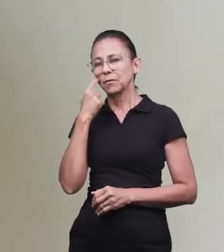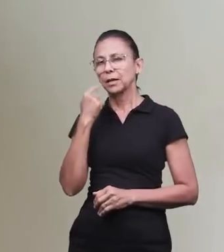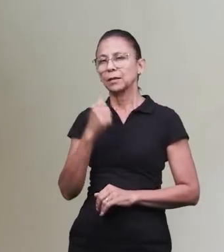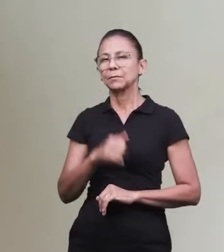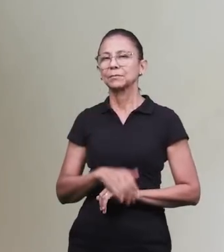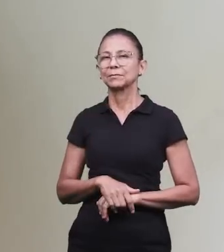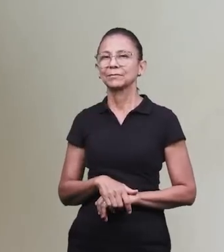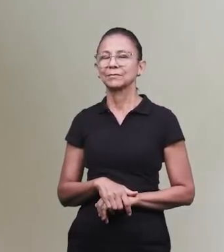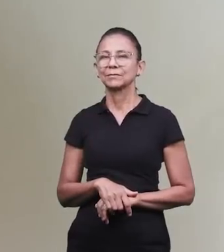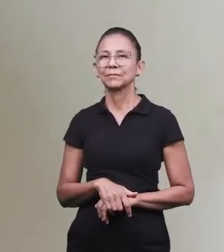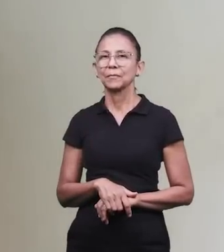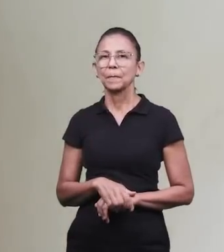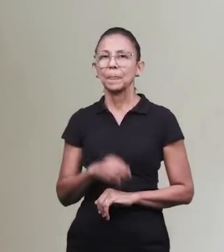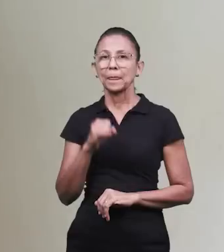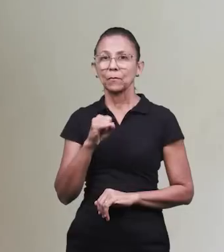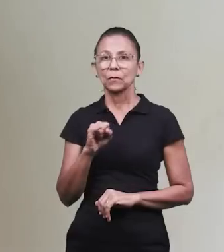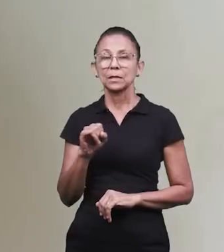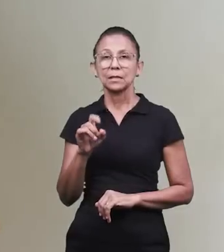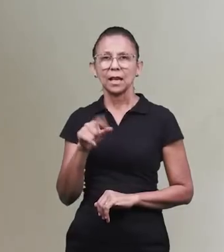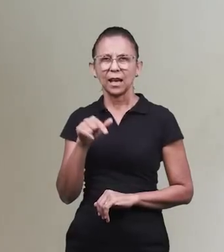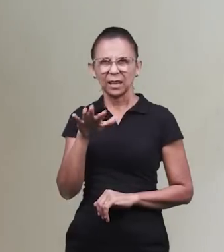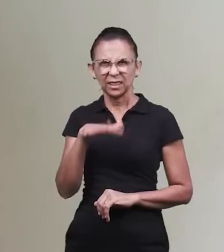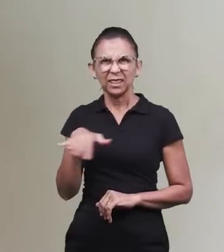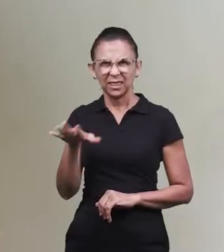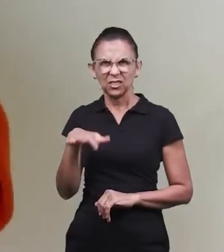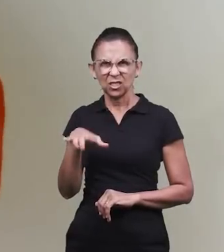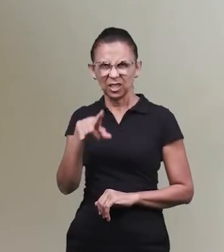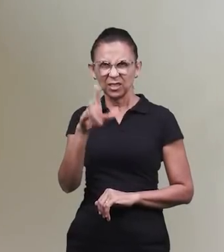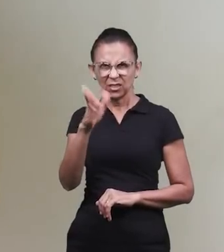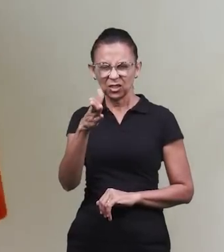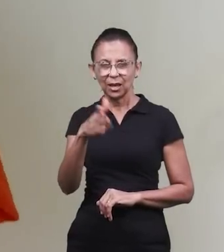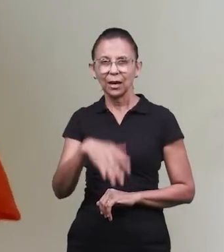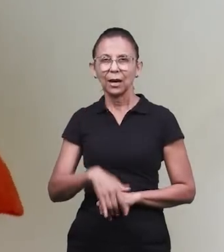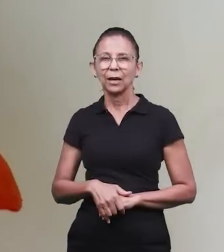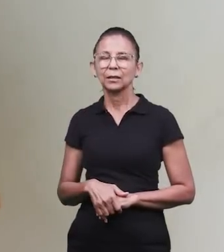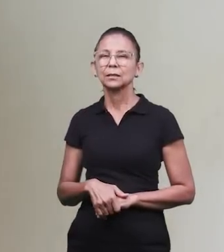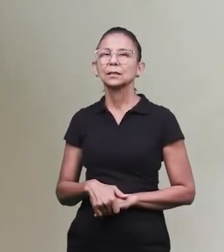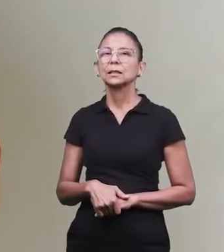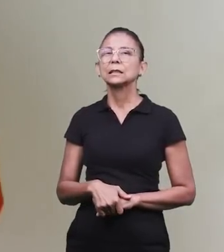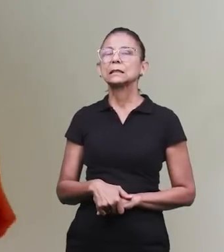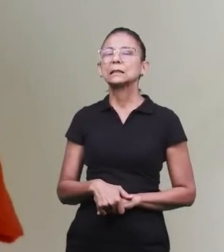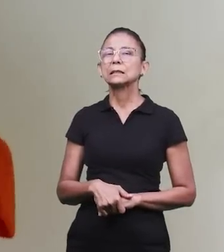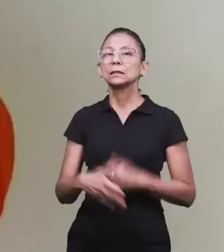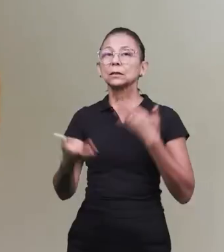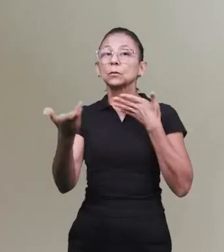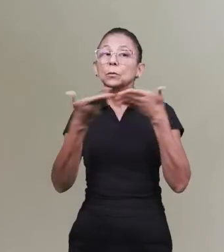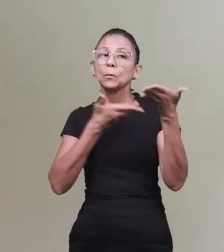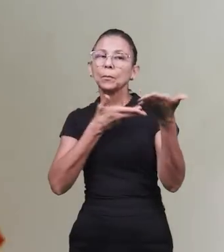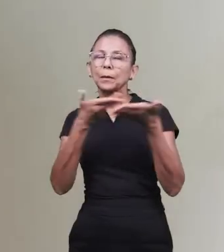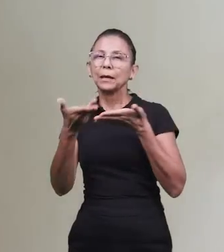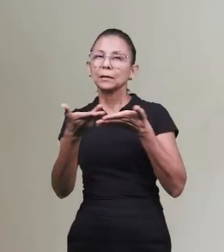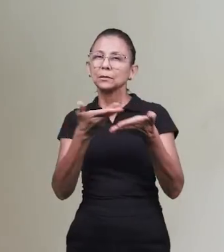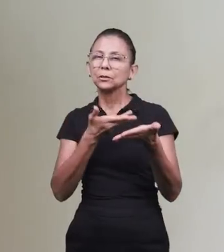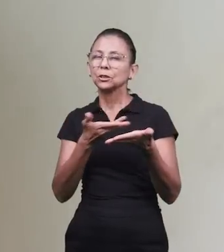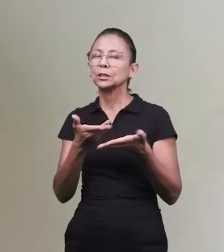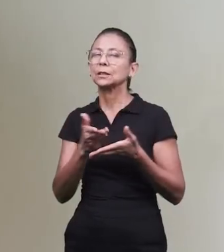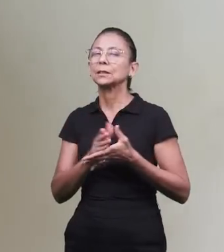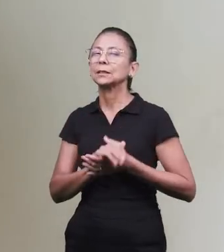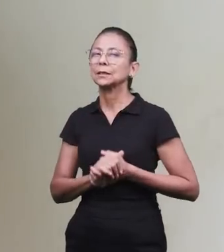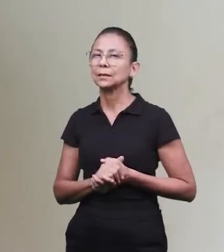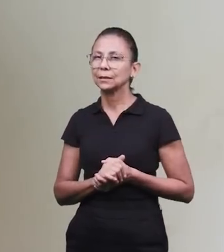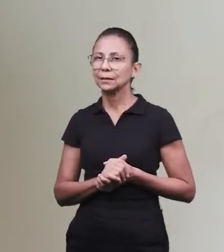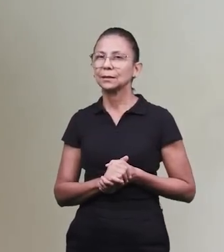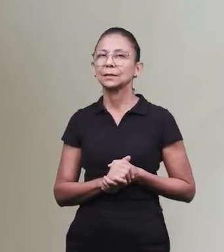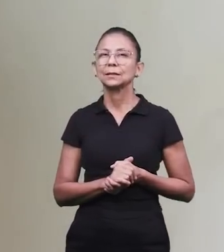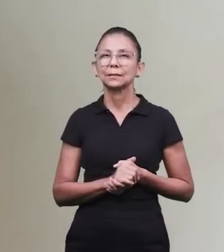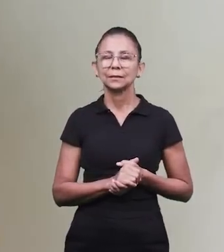já aproveita, se você é da nossa região ou conhece, já compartilha, já coloca aqui, eu conheço essa cidade. Vamos